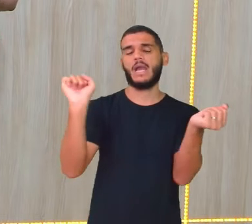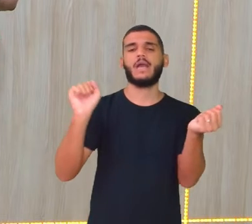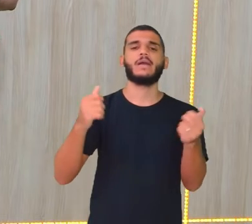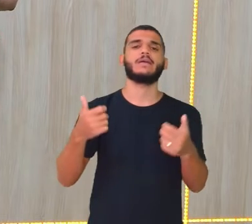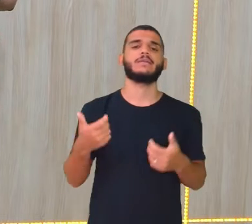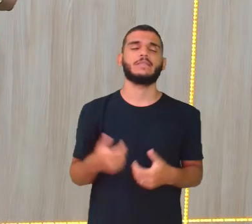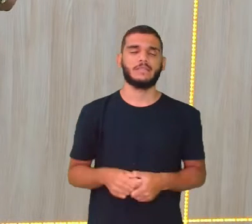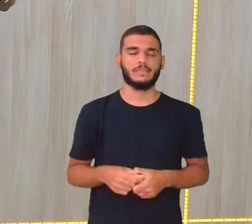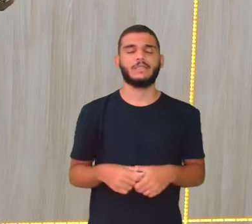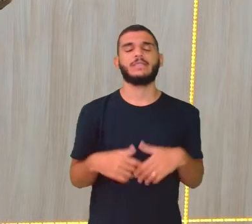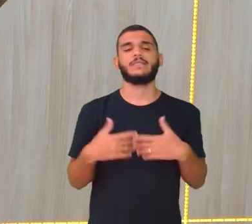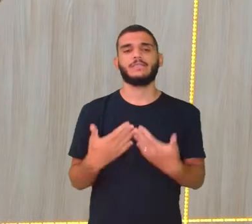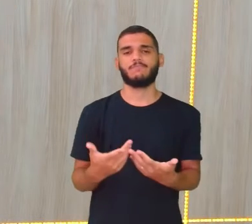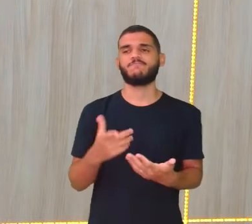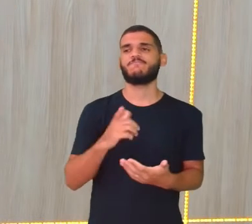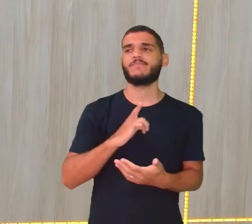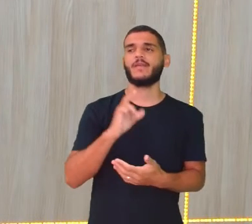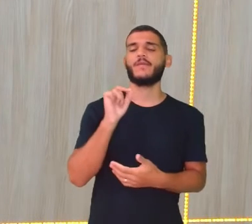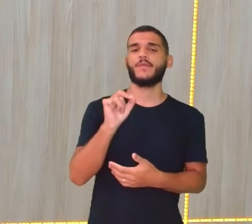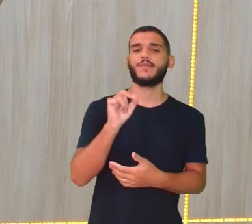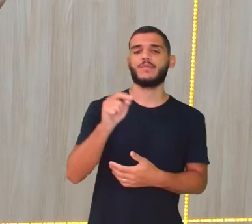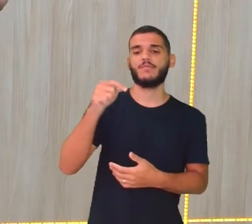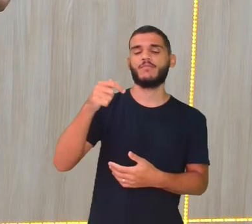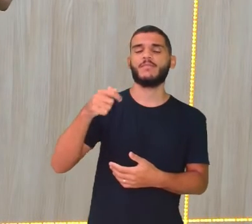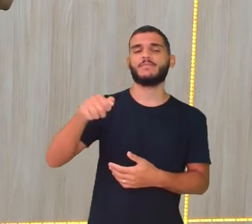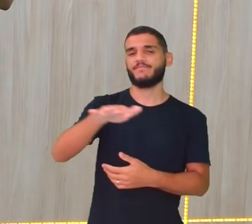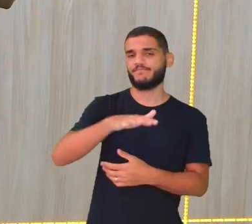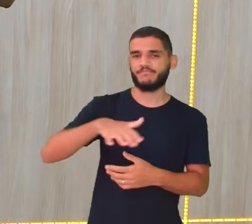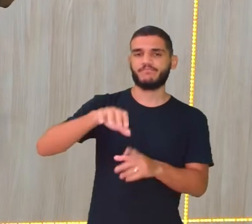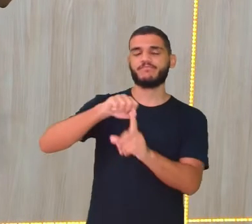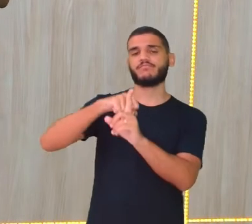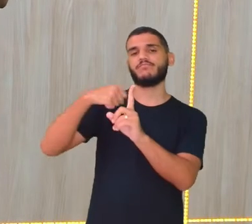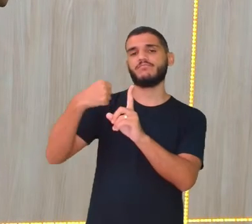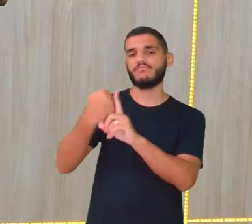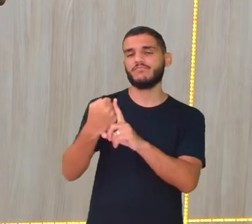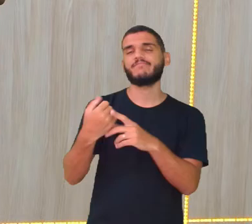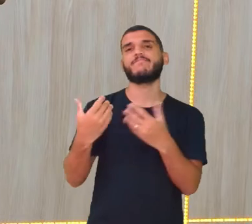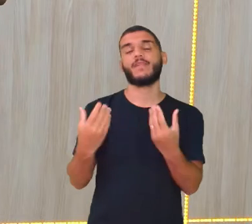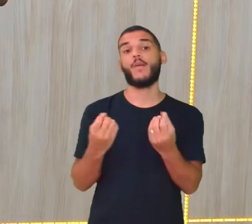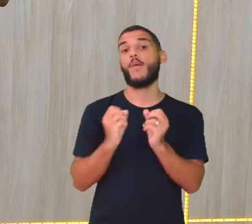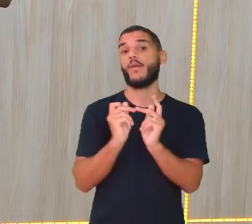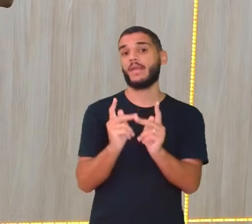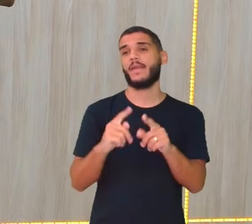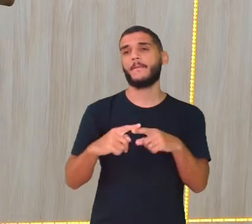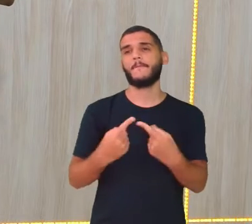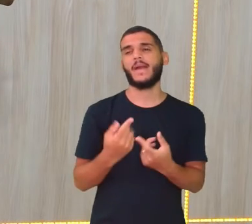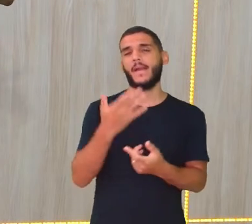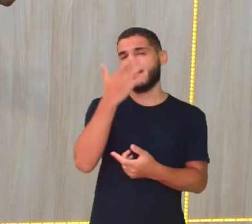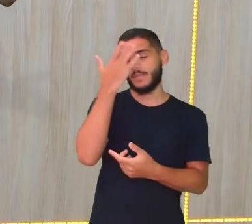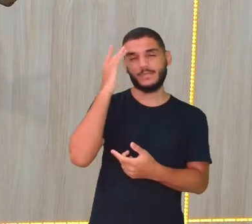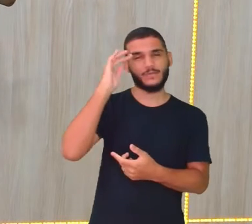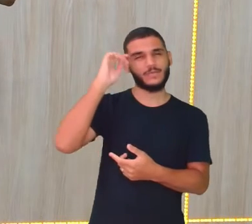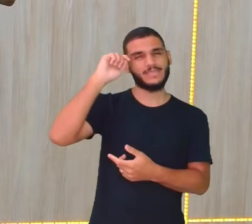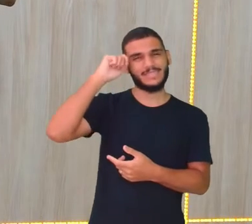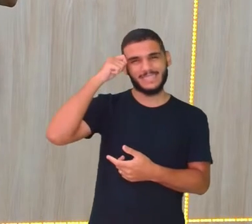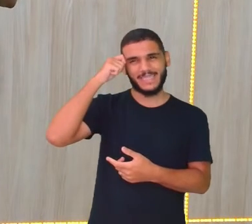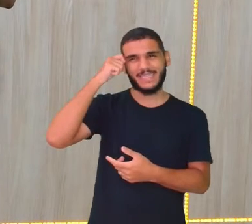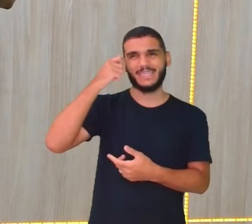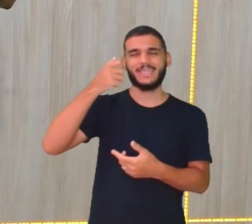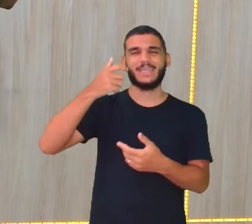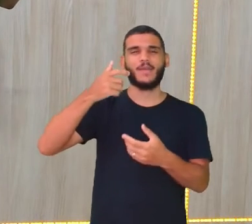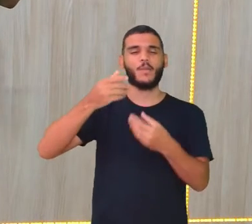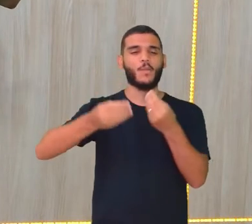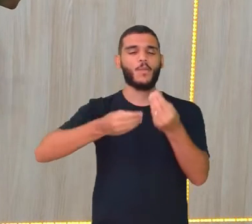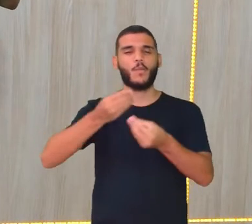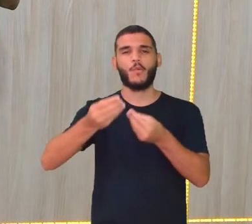mais, ficou-se aquela coisa dentro da sociedade, né? Sim, mas esses negros aqui, como é que eles se encaixam nisso,